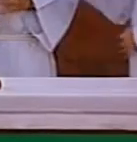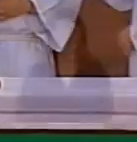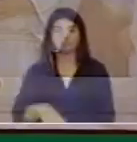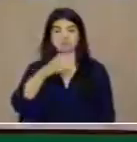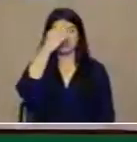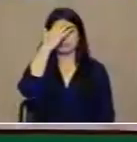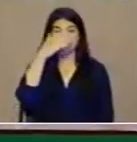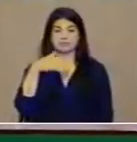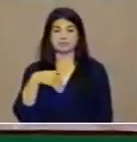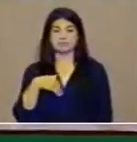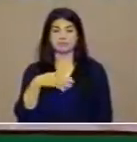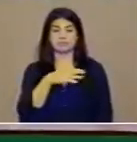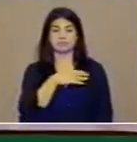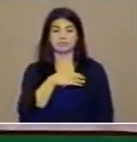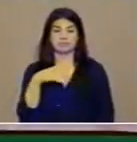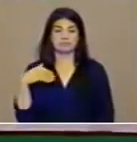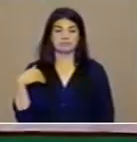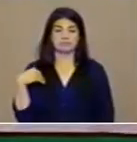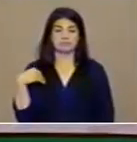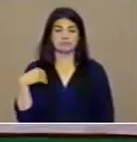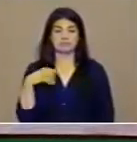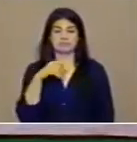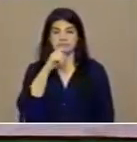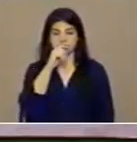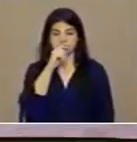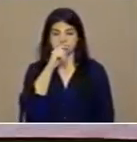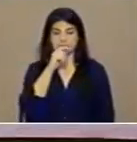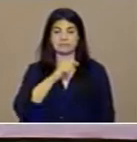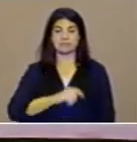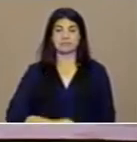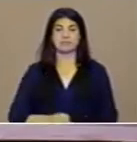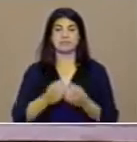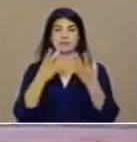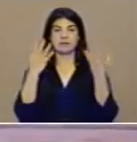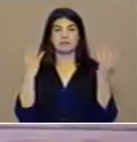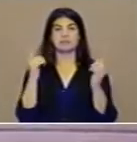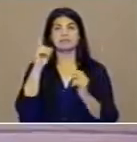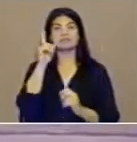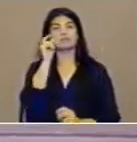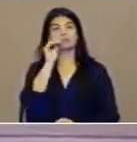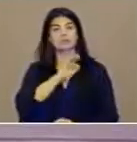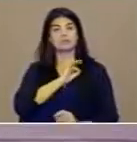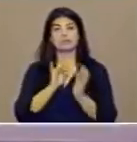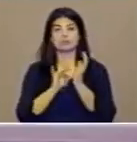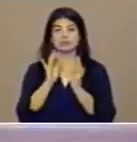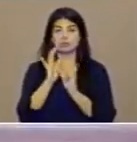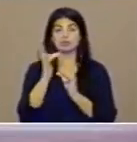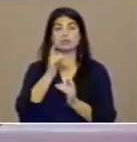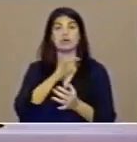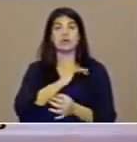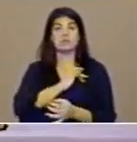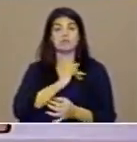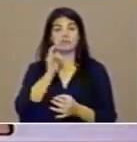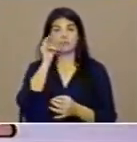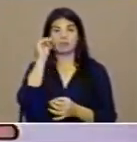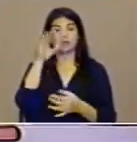é em nome do pai do filho e do Espírito Santo a graça de Nosso Senhor Jesus Cristo o amor do pai